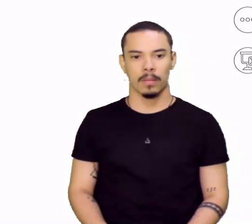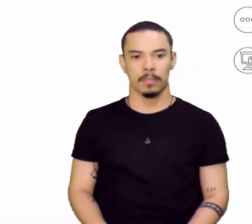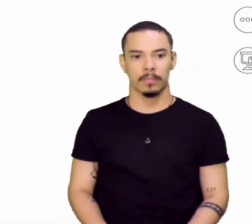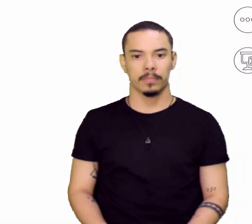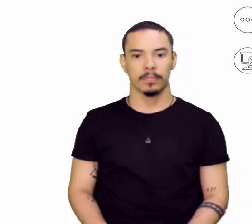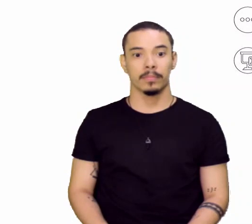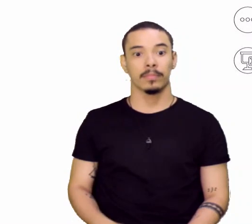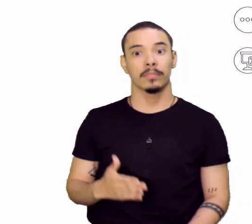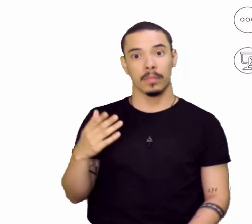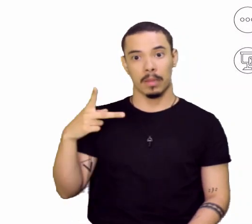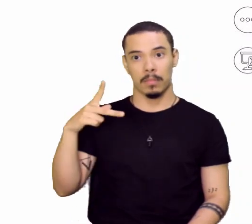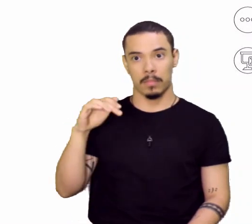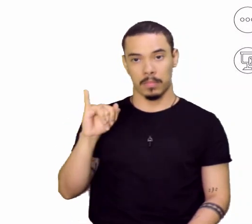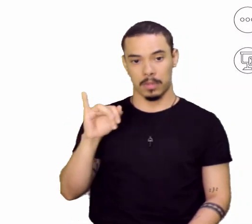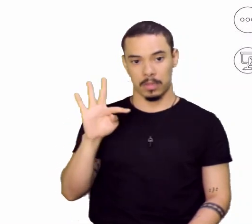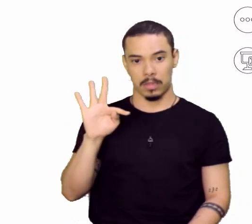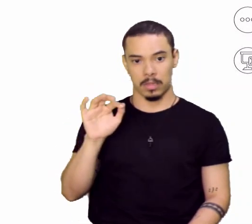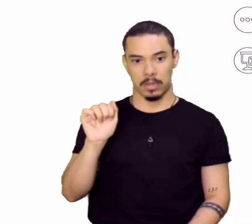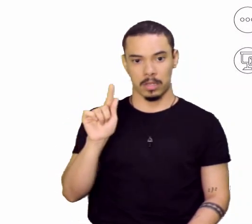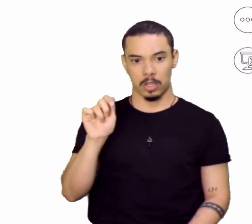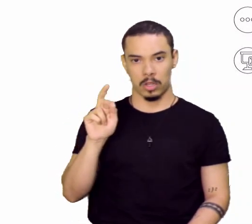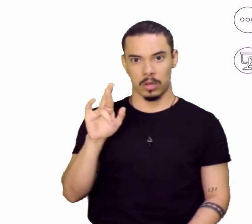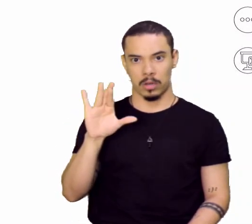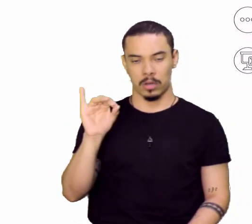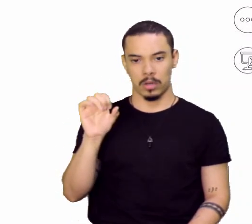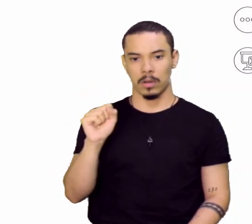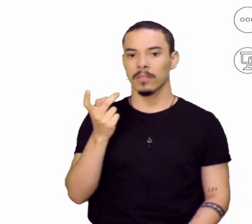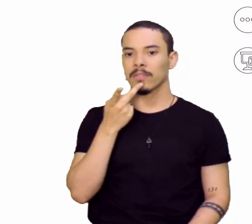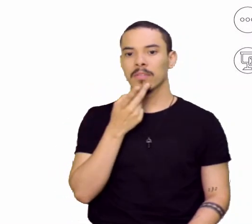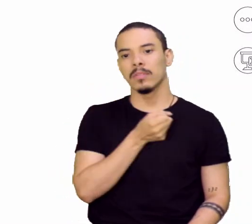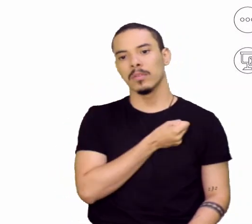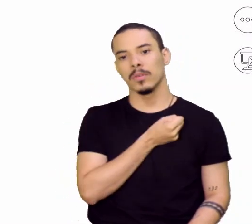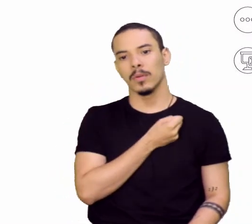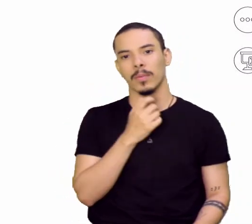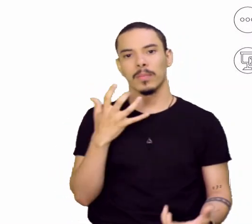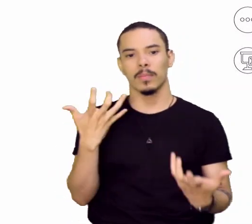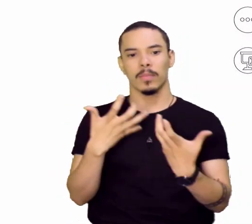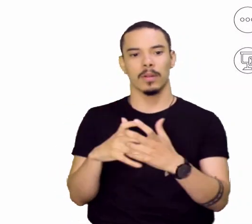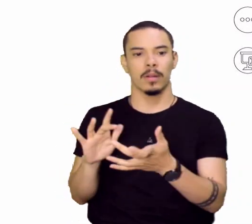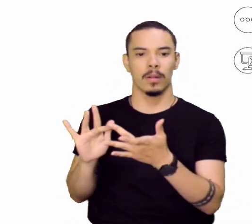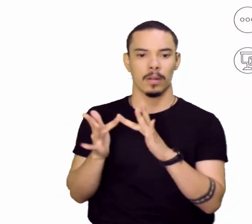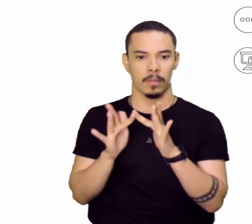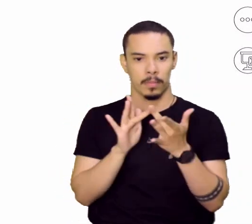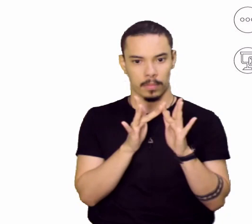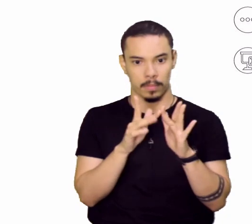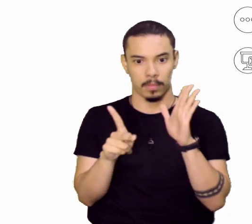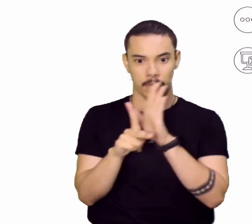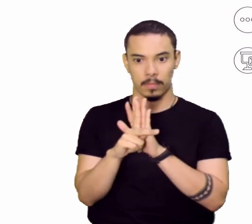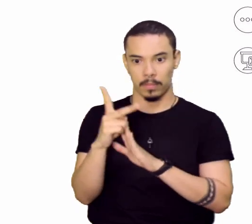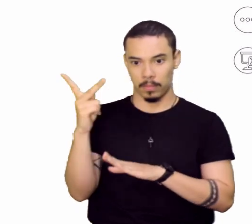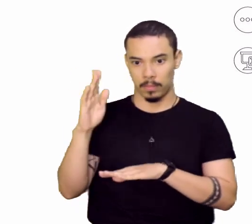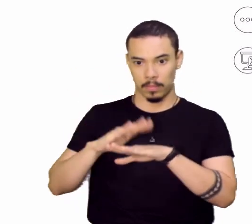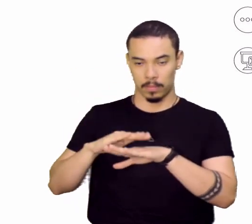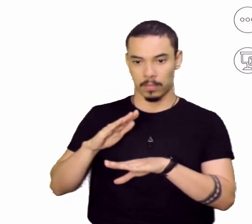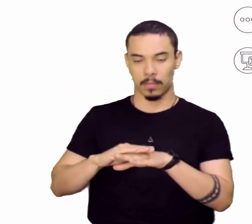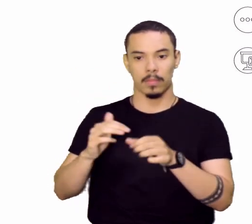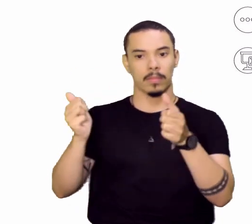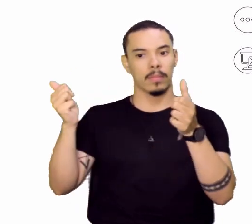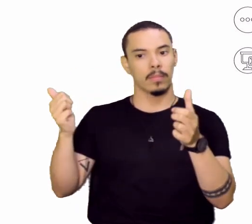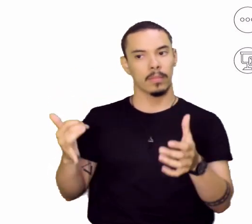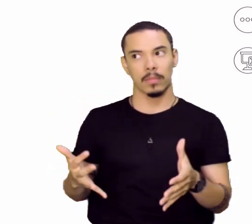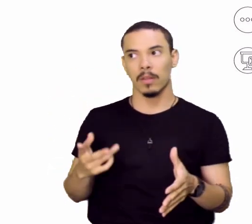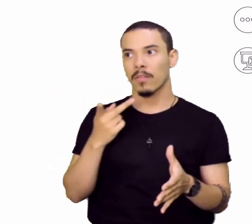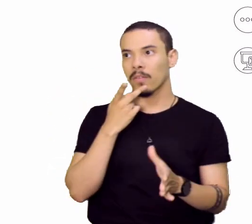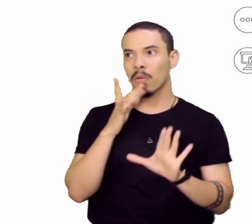E os pitagóricos, o que eles falavam? O número e a harmonia. Pitágoras de Samos, ele fazia parte